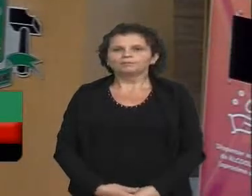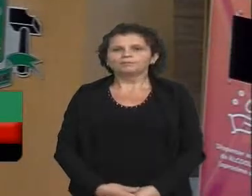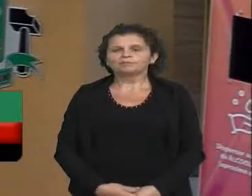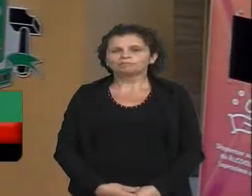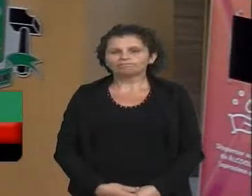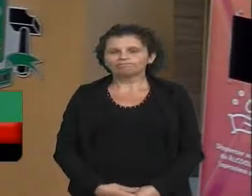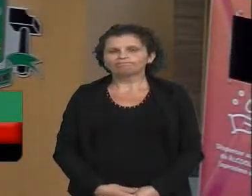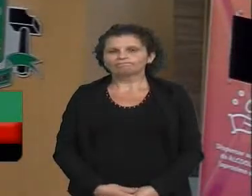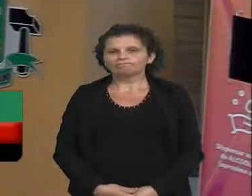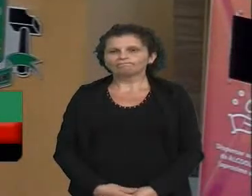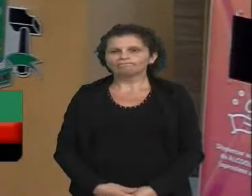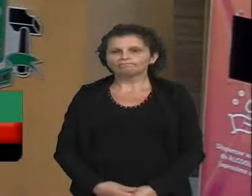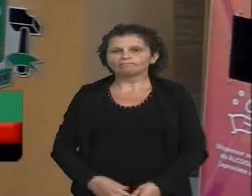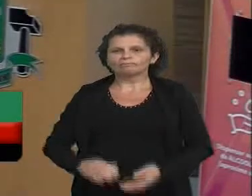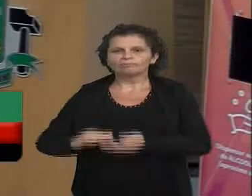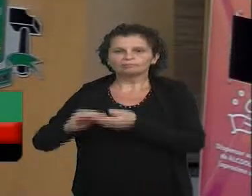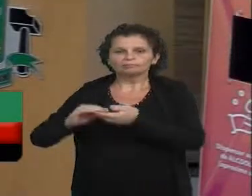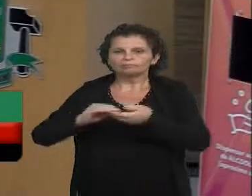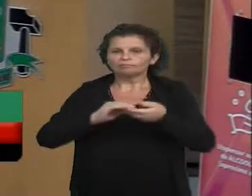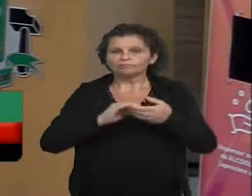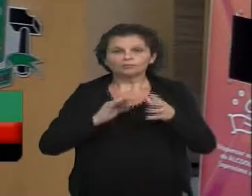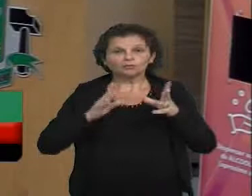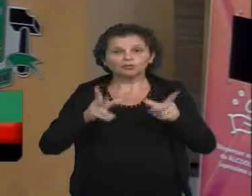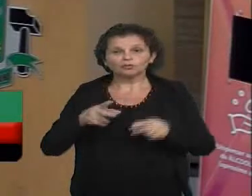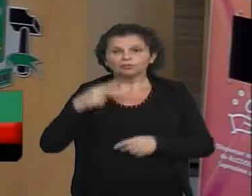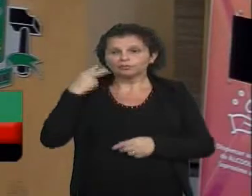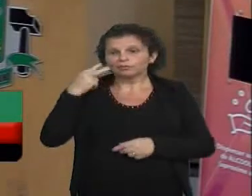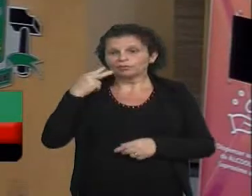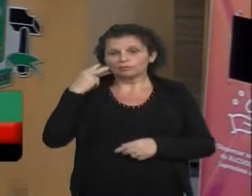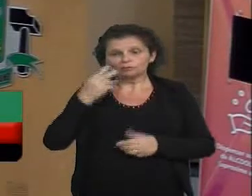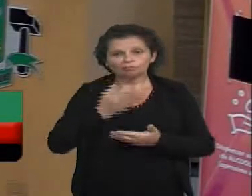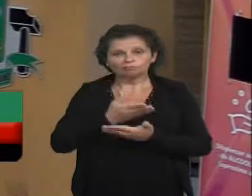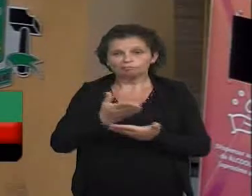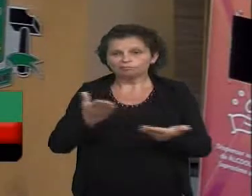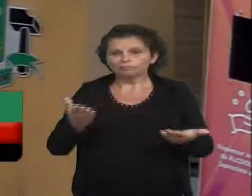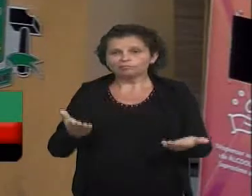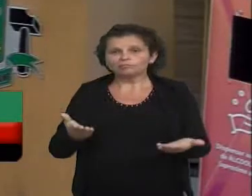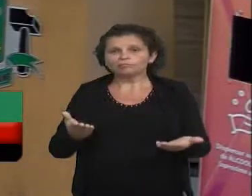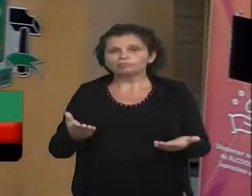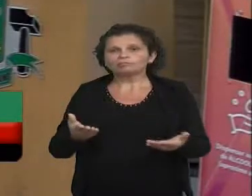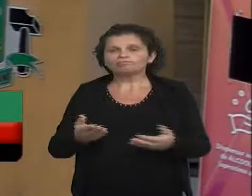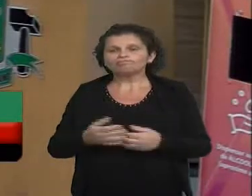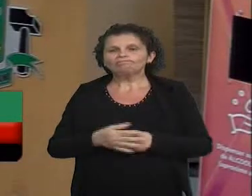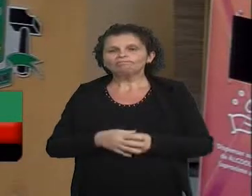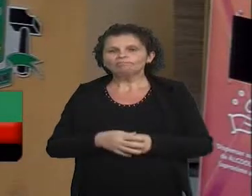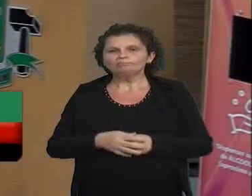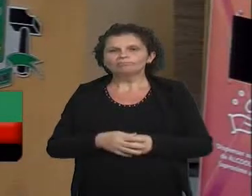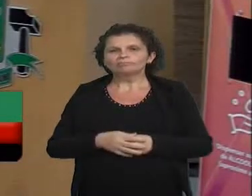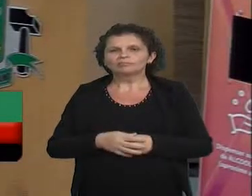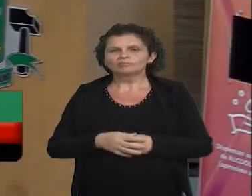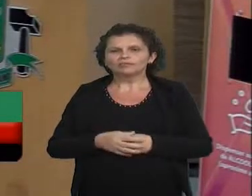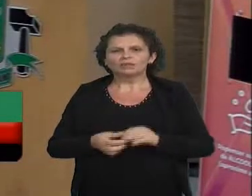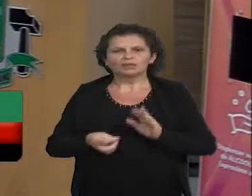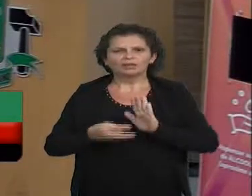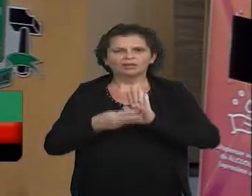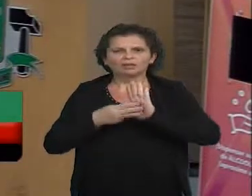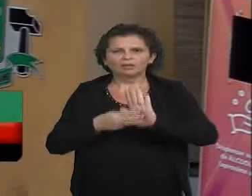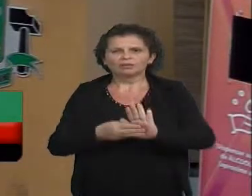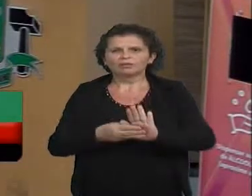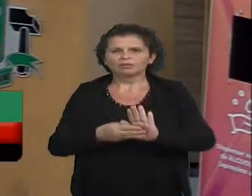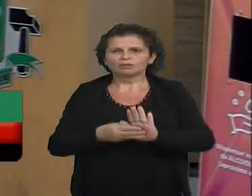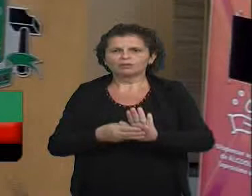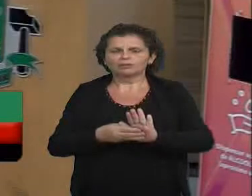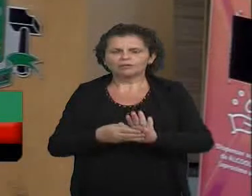Quero saudar a todos os senhores vereadores, vereadoras. Essa moção, eu ouvi